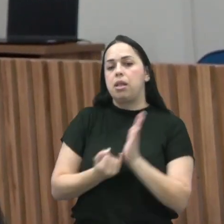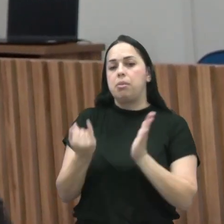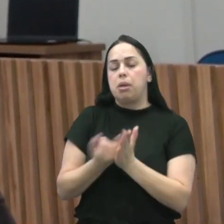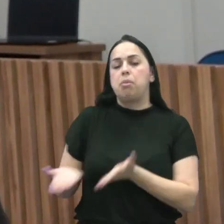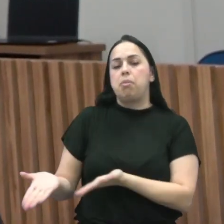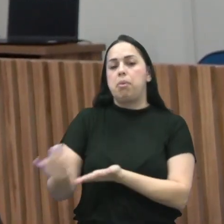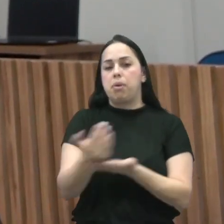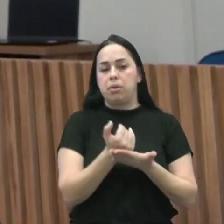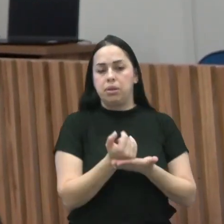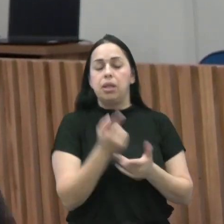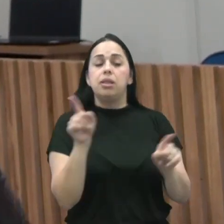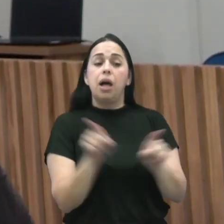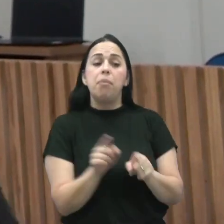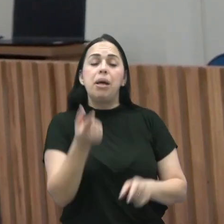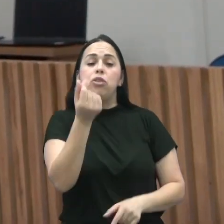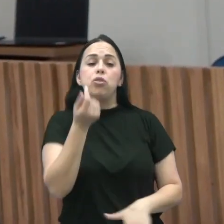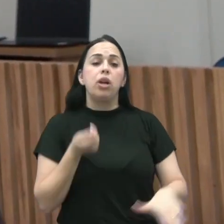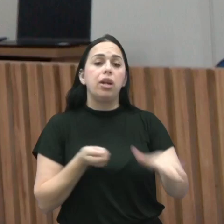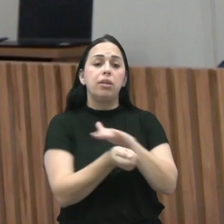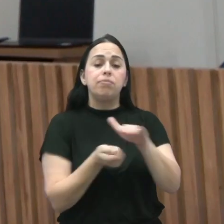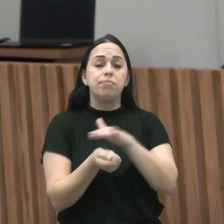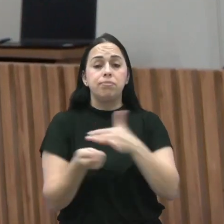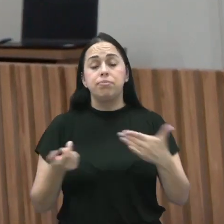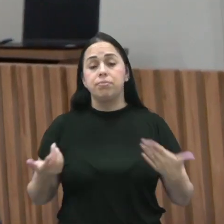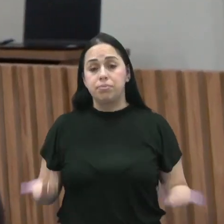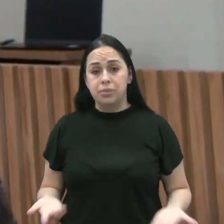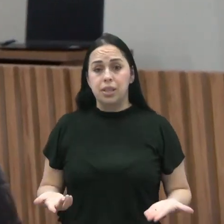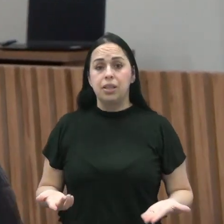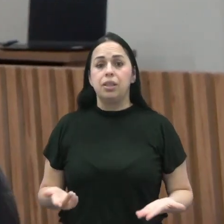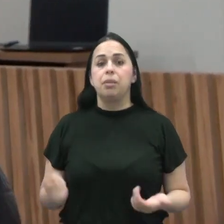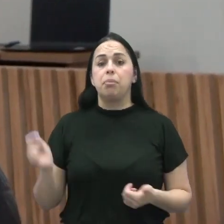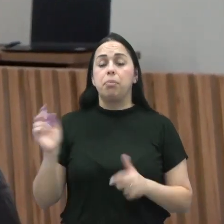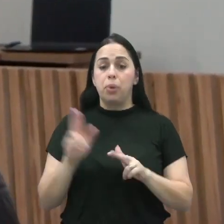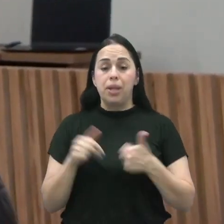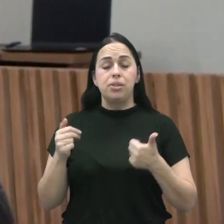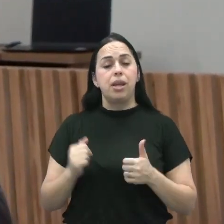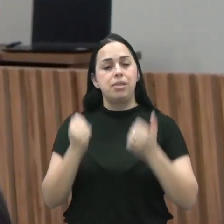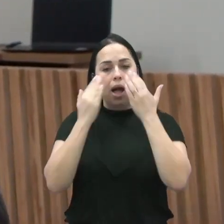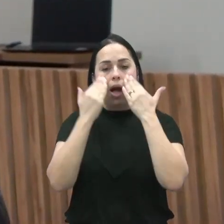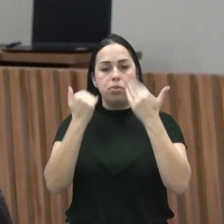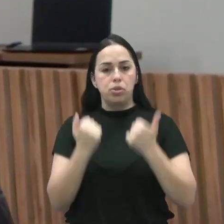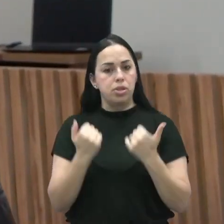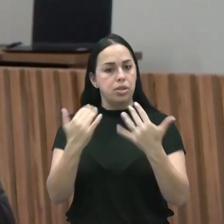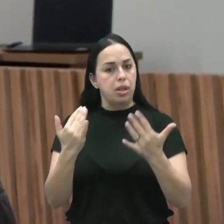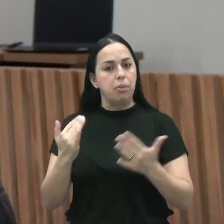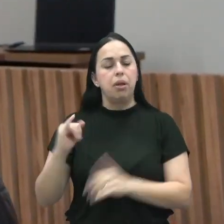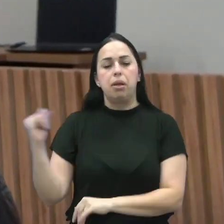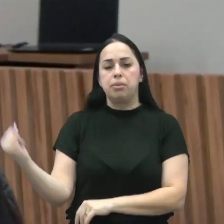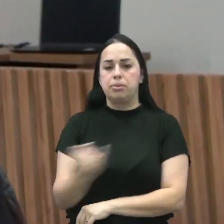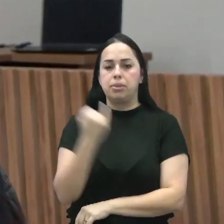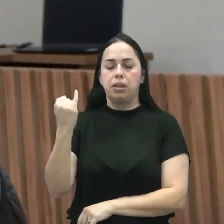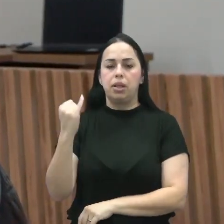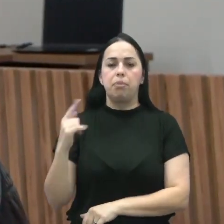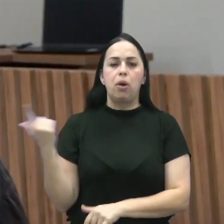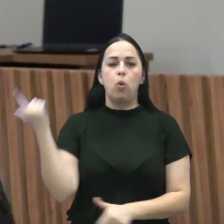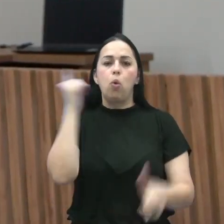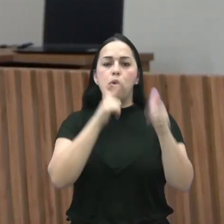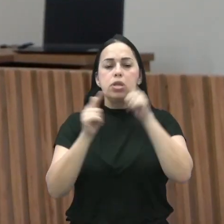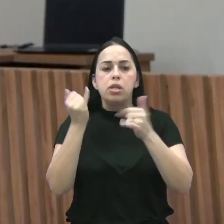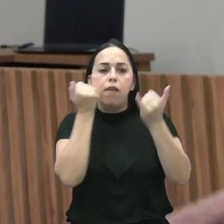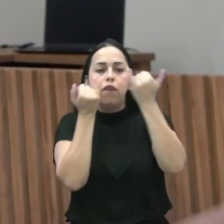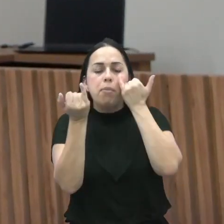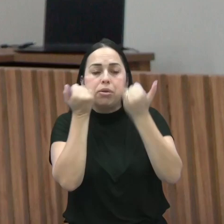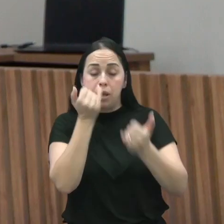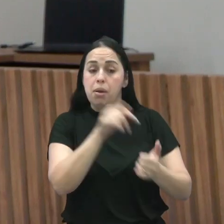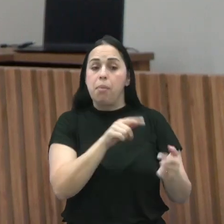Saber o que está sendo arrecadado e onde está sendo gasto esse dinheiro. Então, essas audiências públicas são importantes para que a gente tenha as